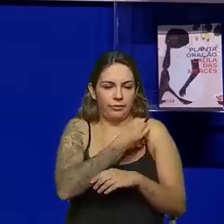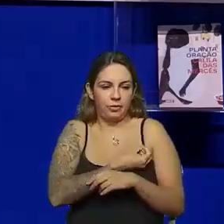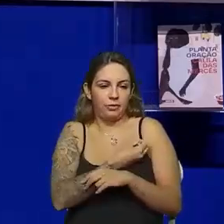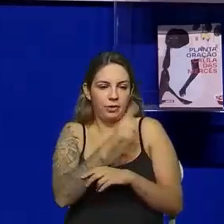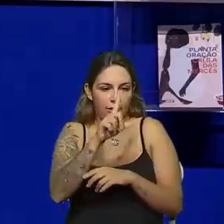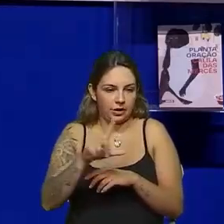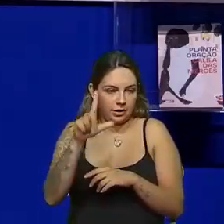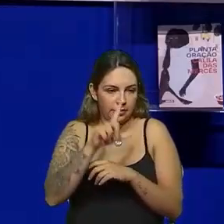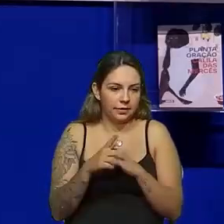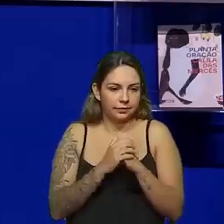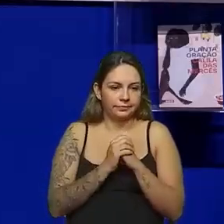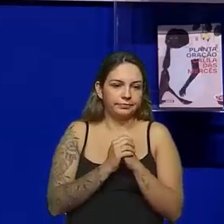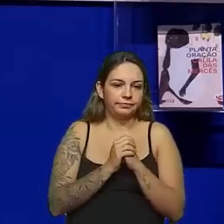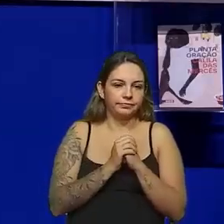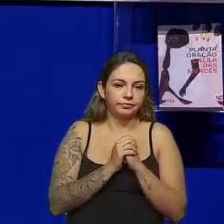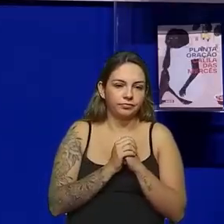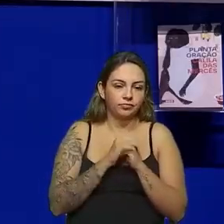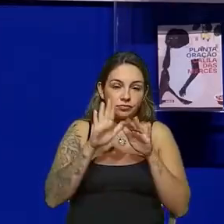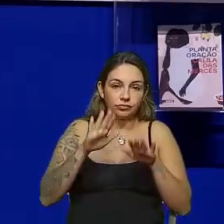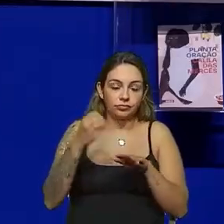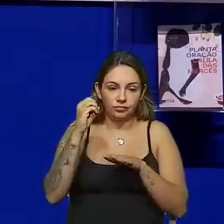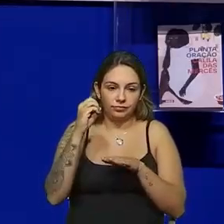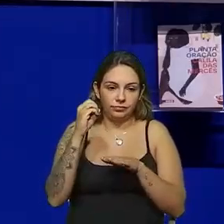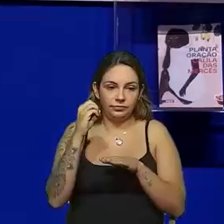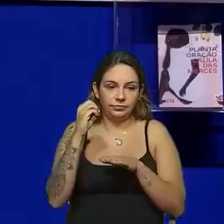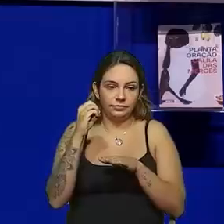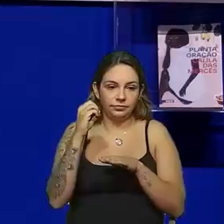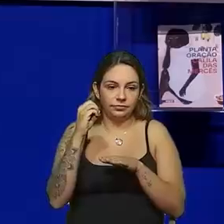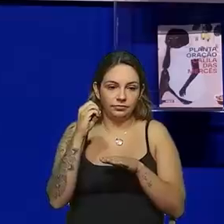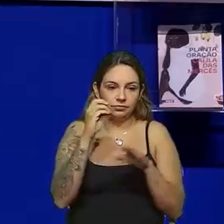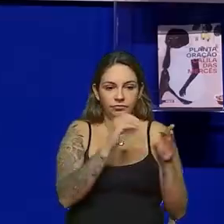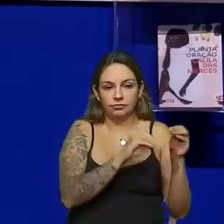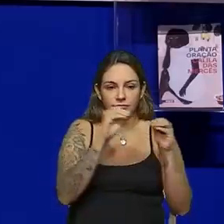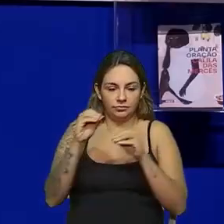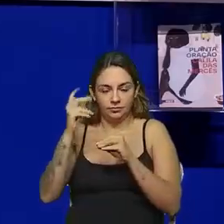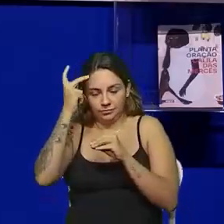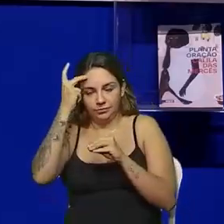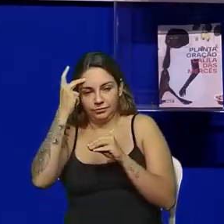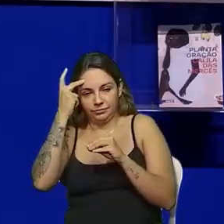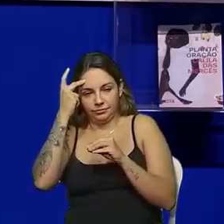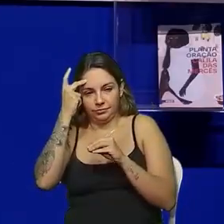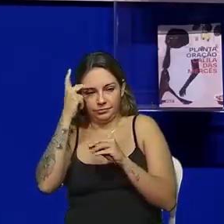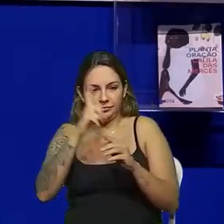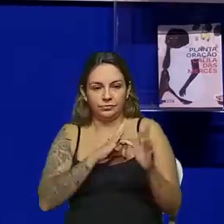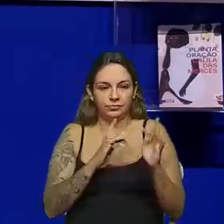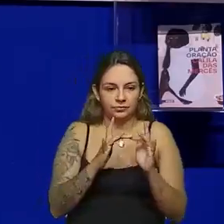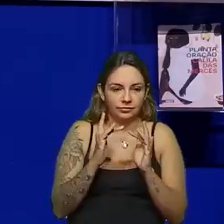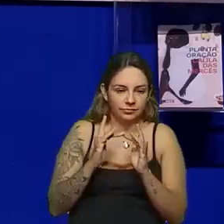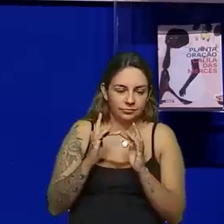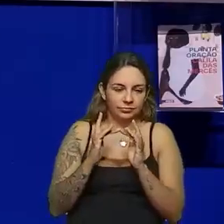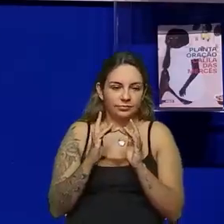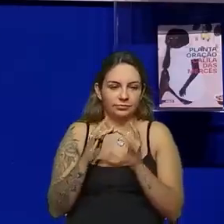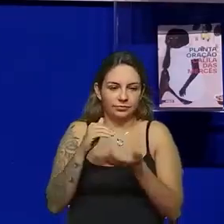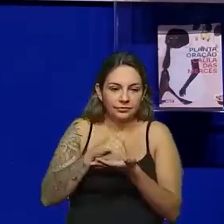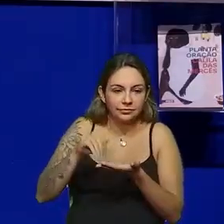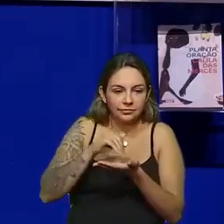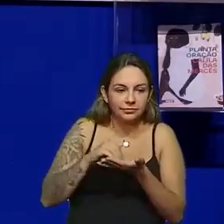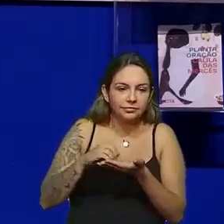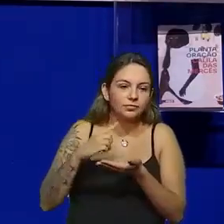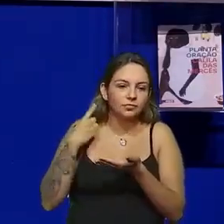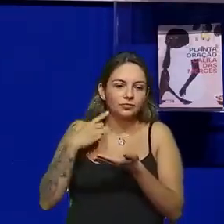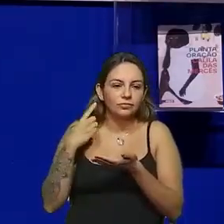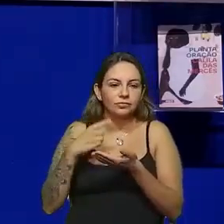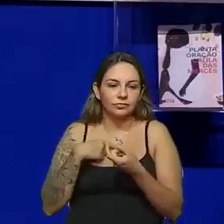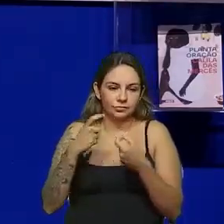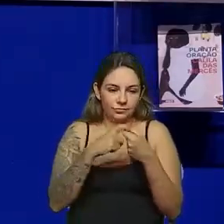de literatura, porque se eu ficasse em Porto Alegre eu ia ter recaídas, e se eu fosse para São Paulo, né, eu tinha os contatos dos escritórios de advocacia que